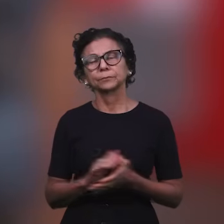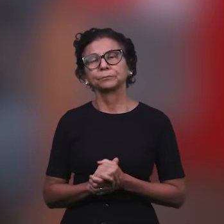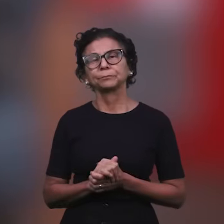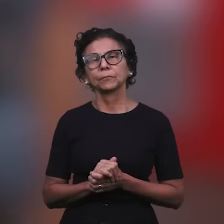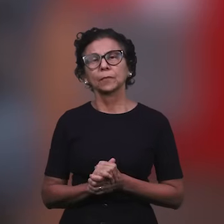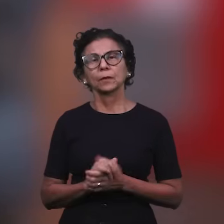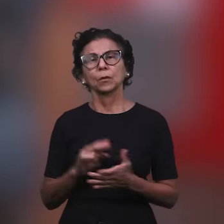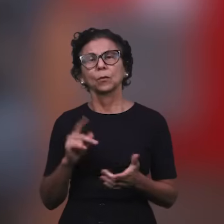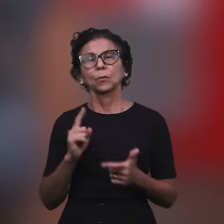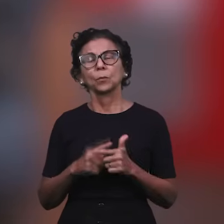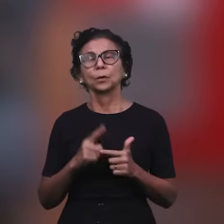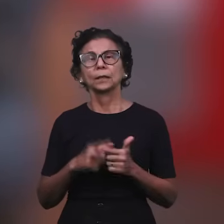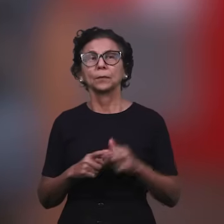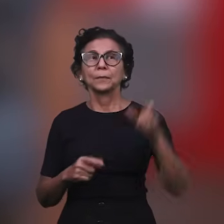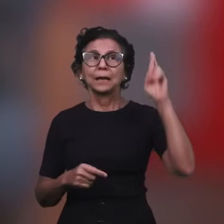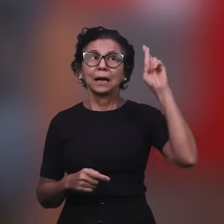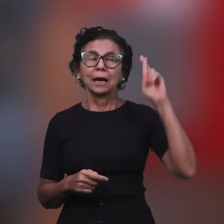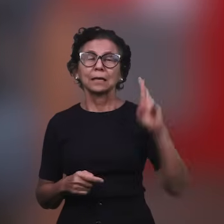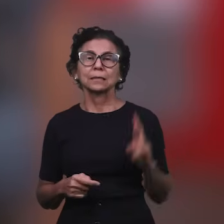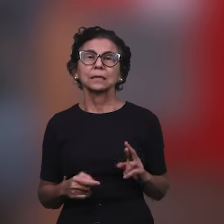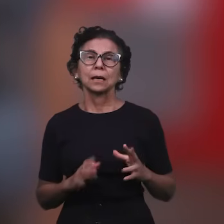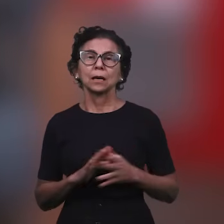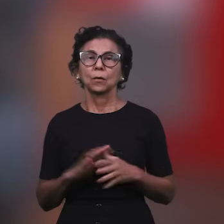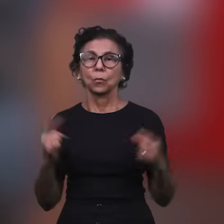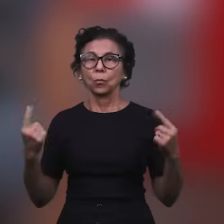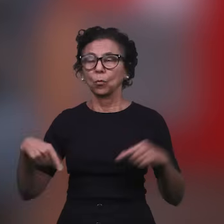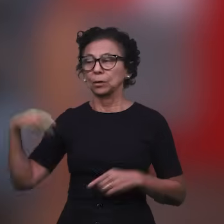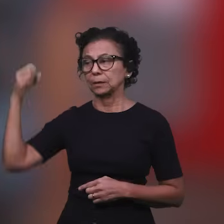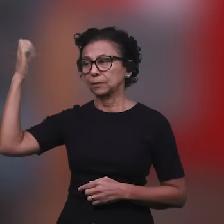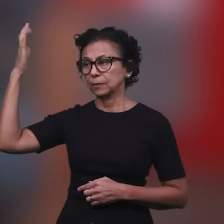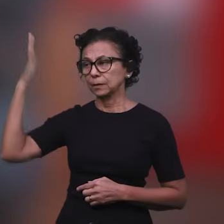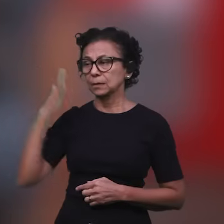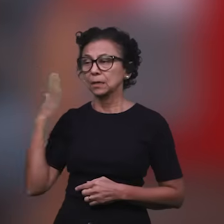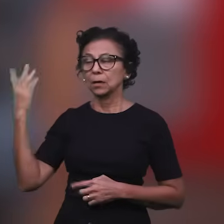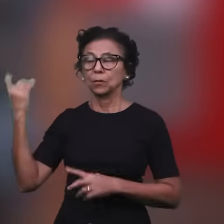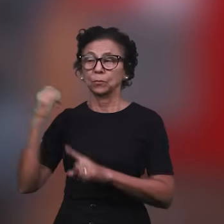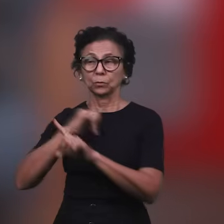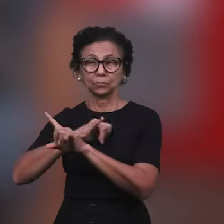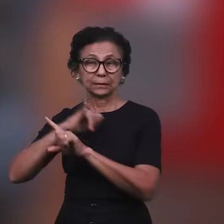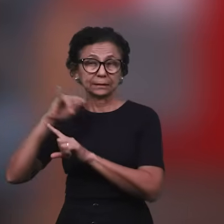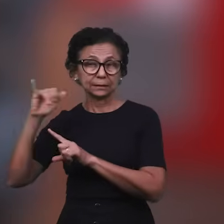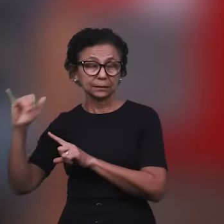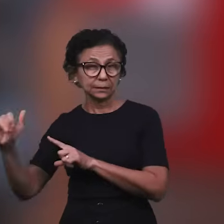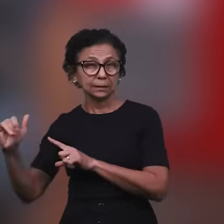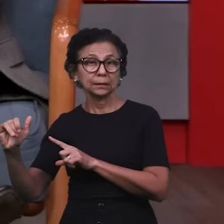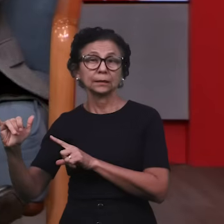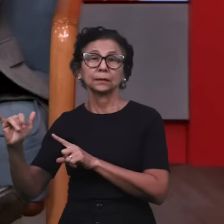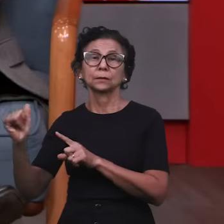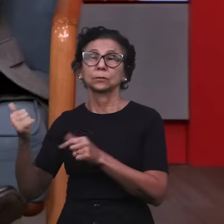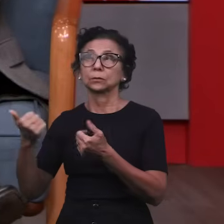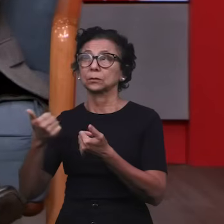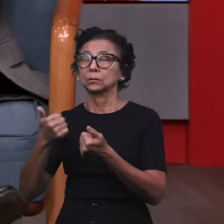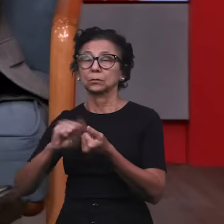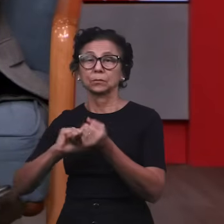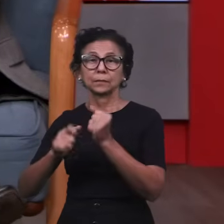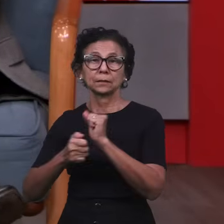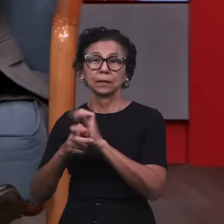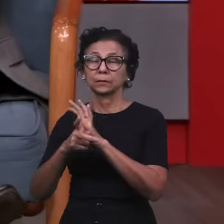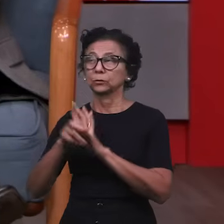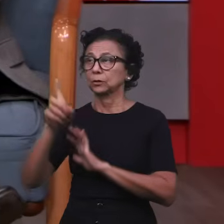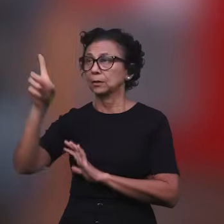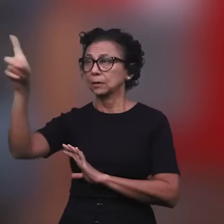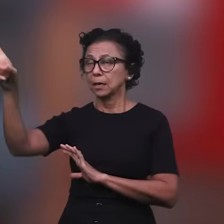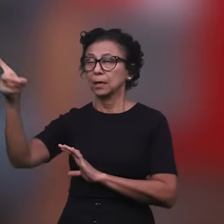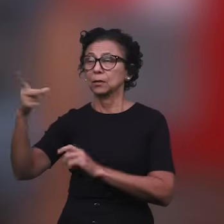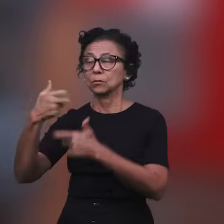a razão contra a revelação, a oposição àquilo que é profético, não é? Aquilo que provém da eternidade. São